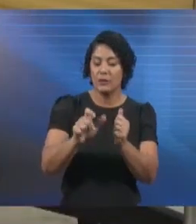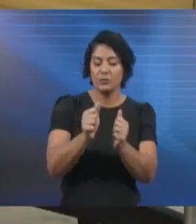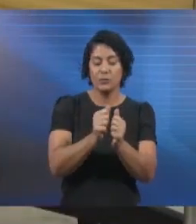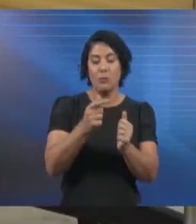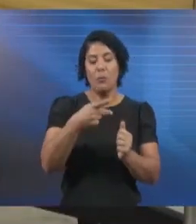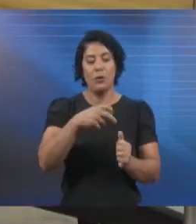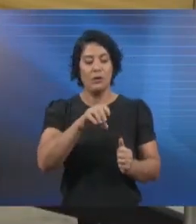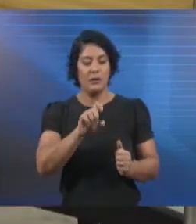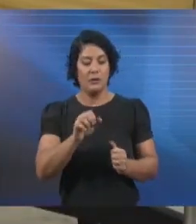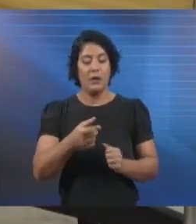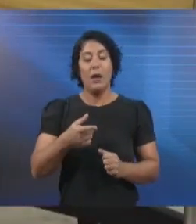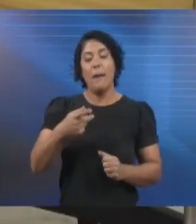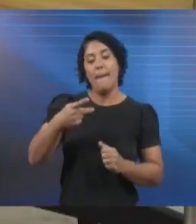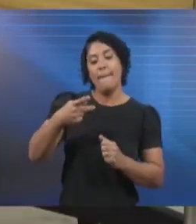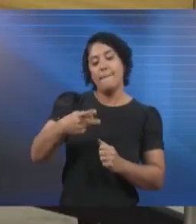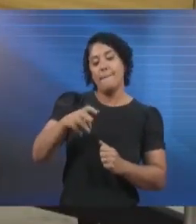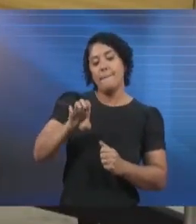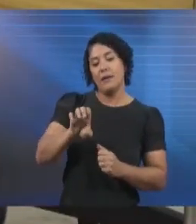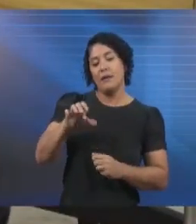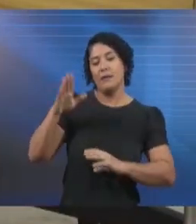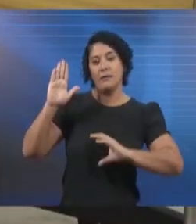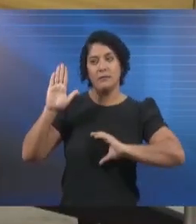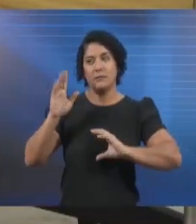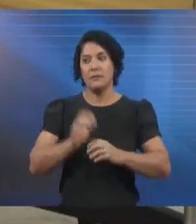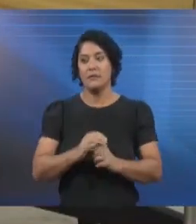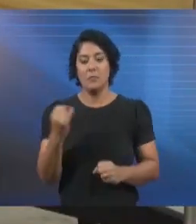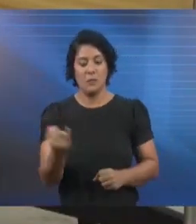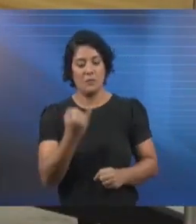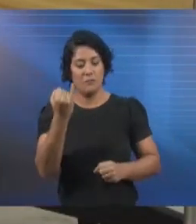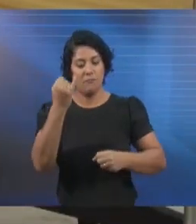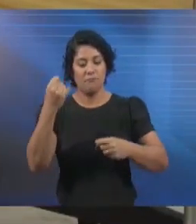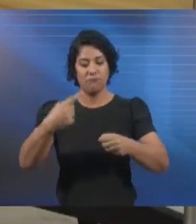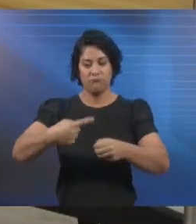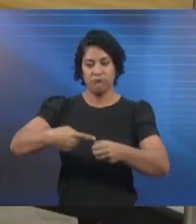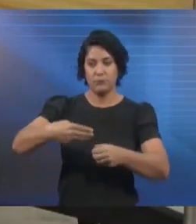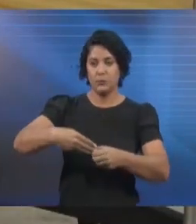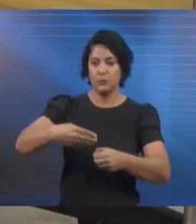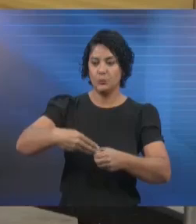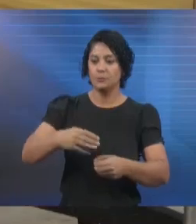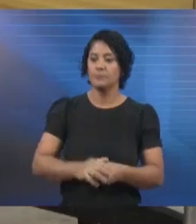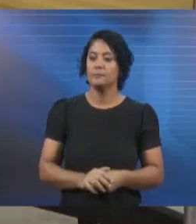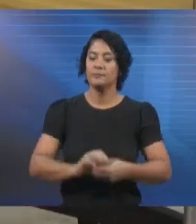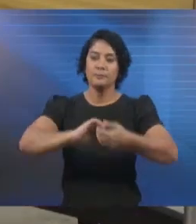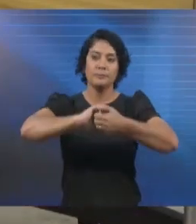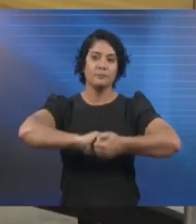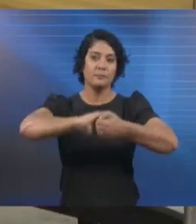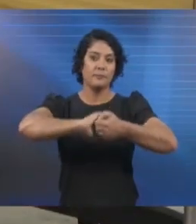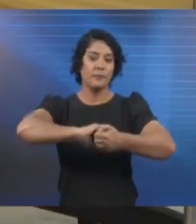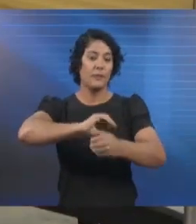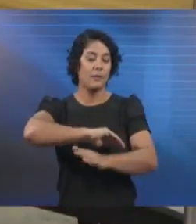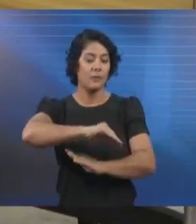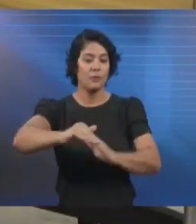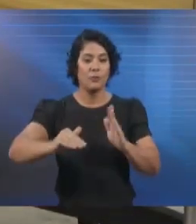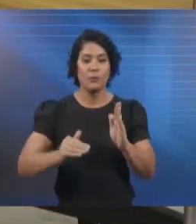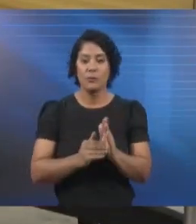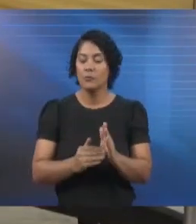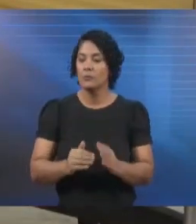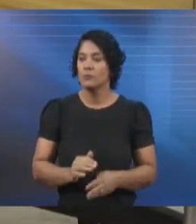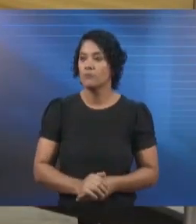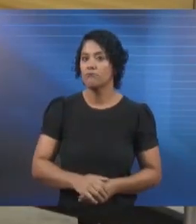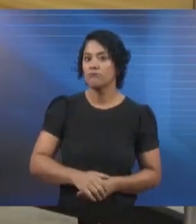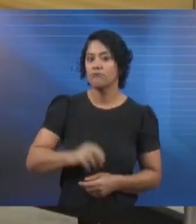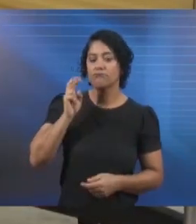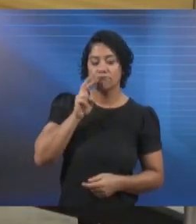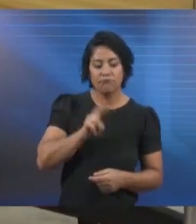pré-candidata a prefeita daquele importante município sendo assim quero cumprimentar a todos que nos